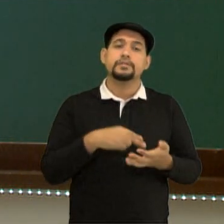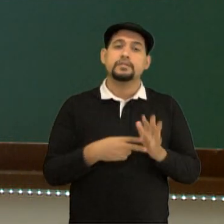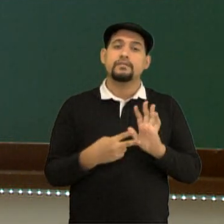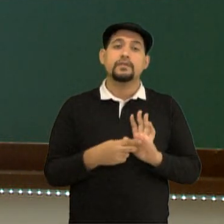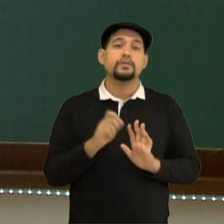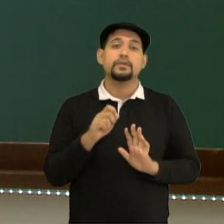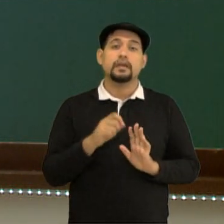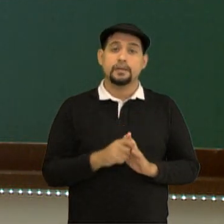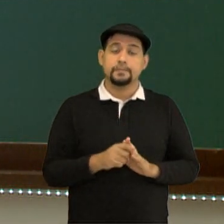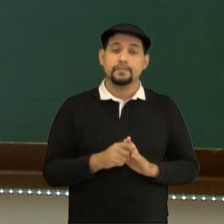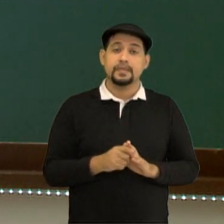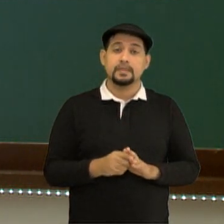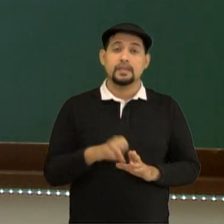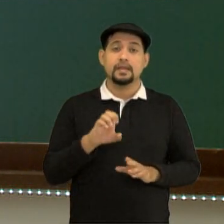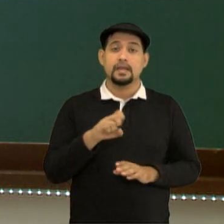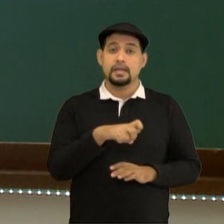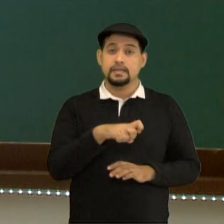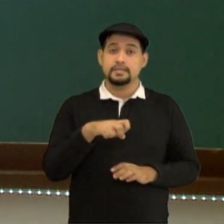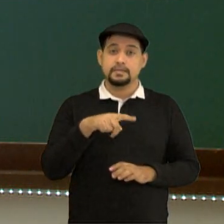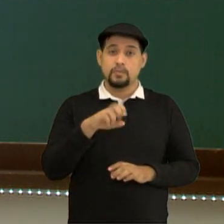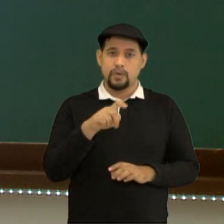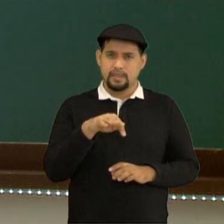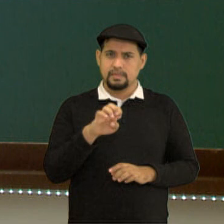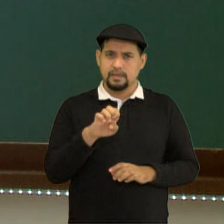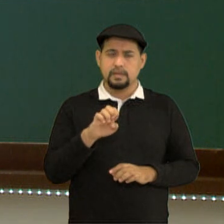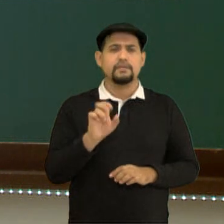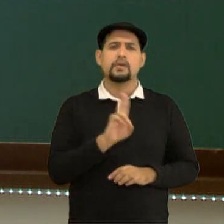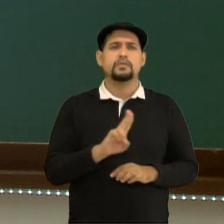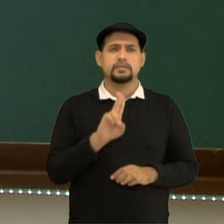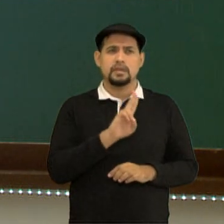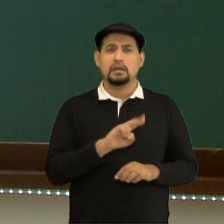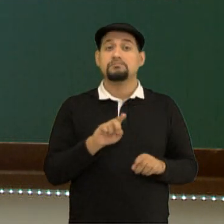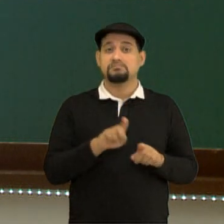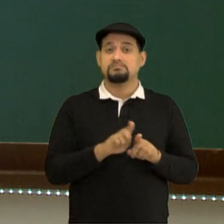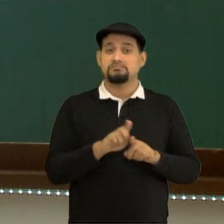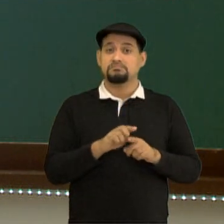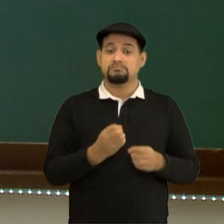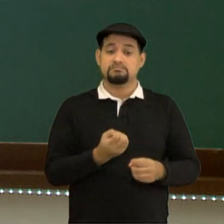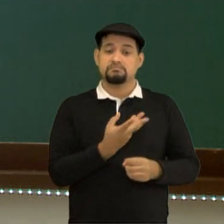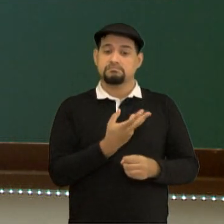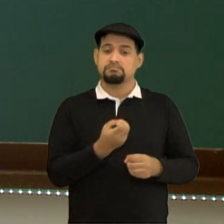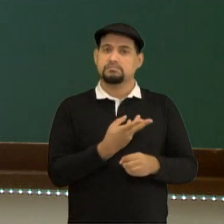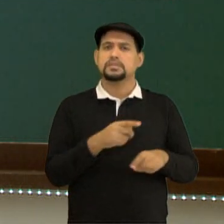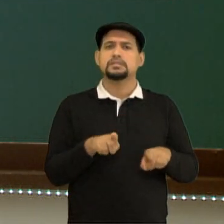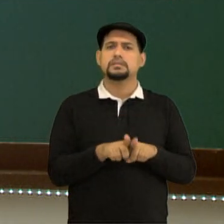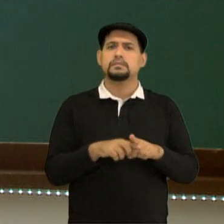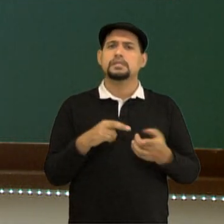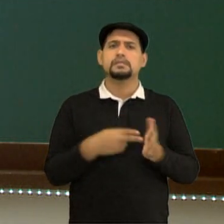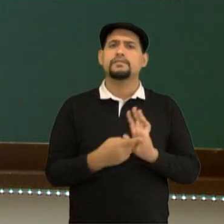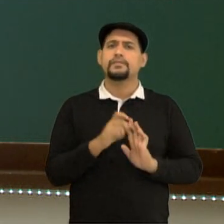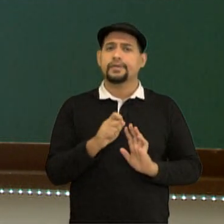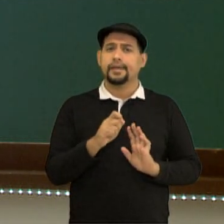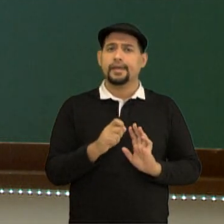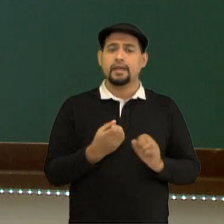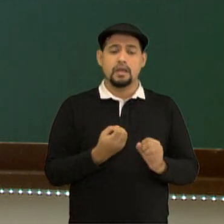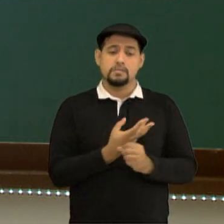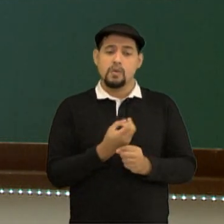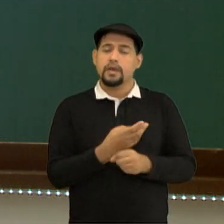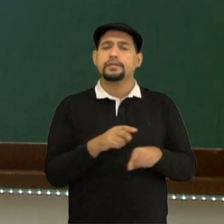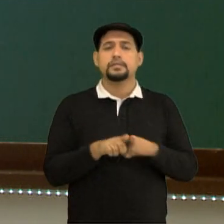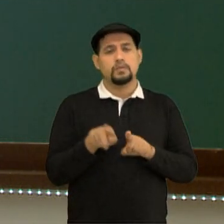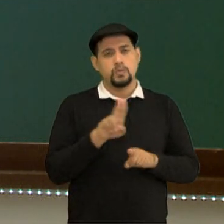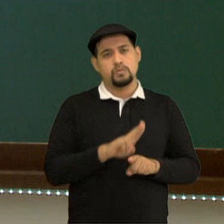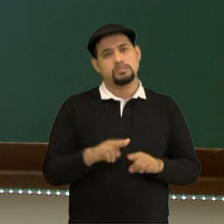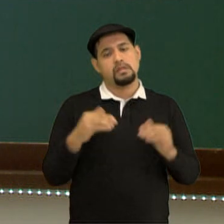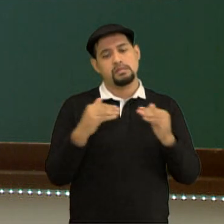expoente, tá? Está como expoente. Lembrando, aqui também vale a regra, a taxa e o tempo tem que combinar. Os